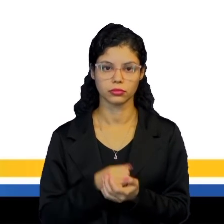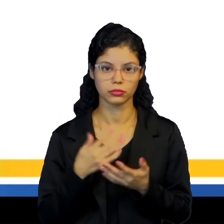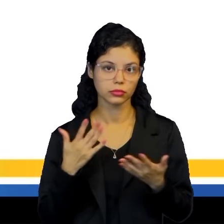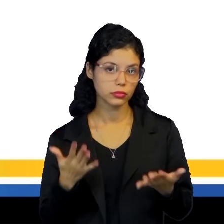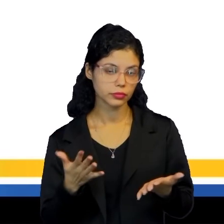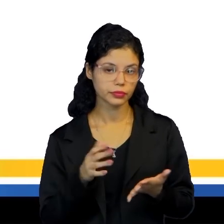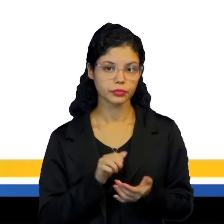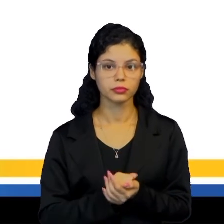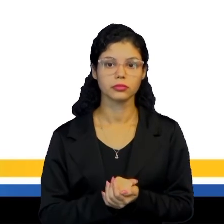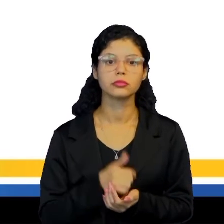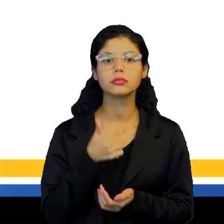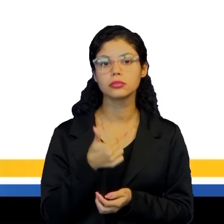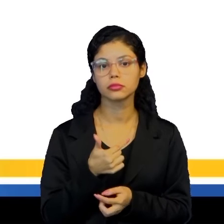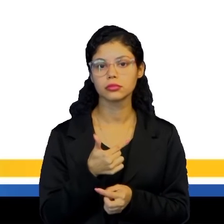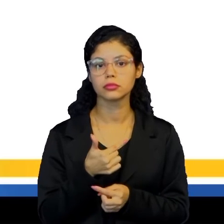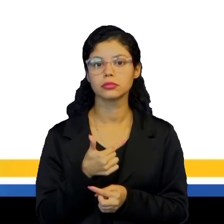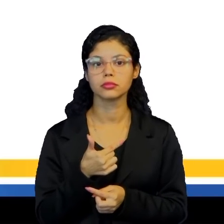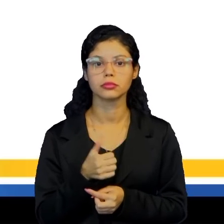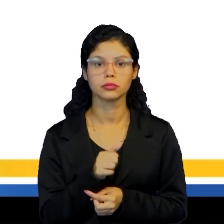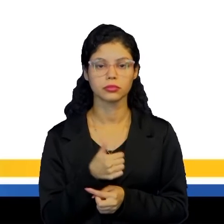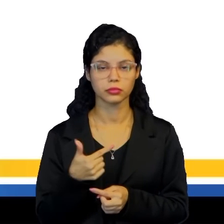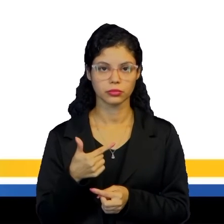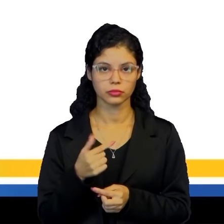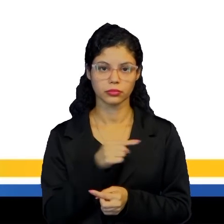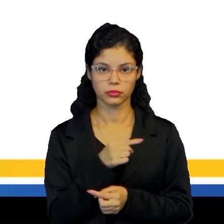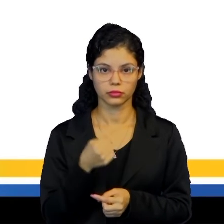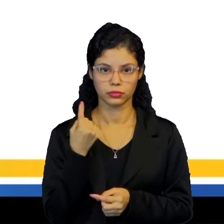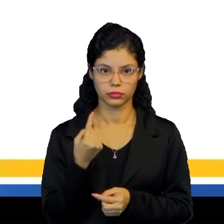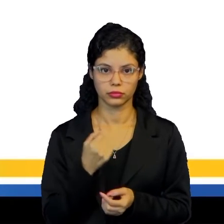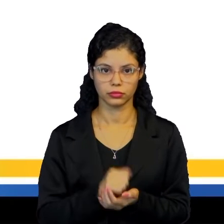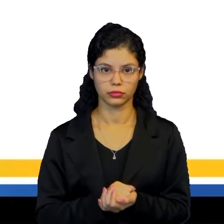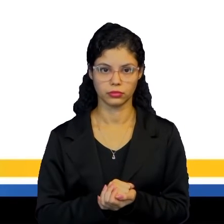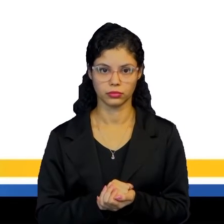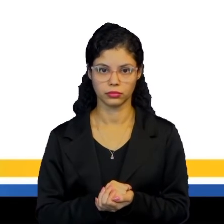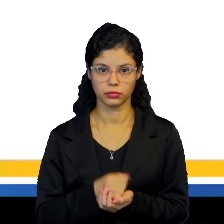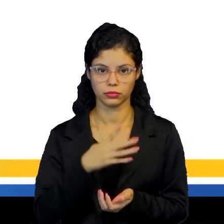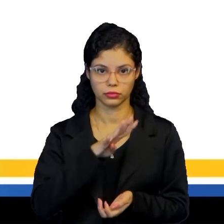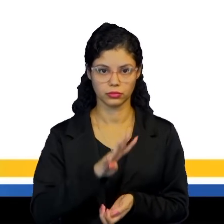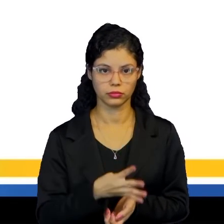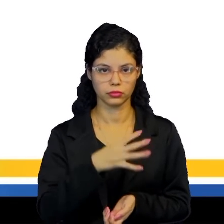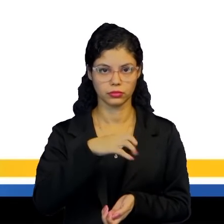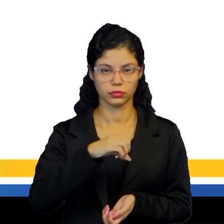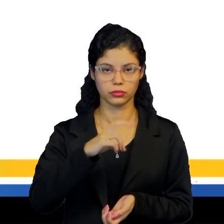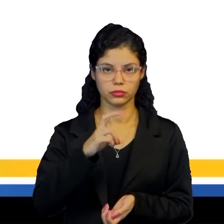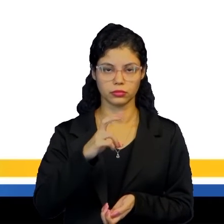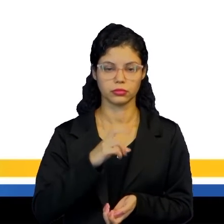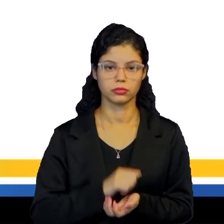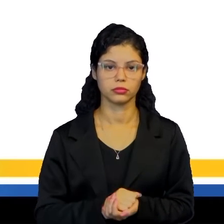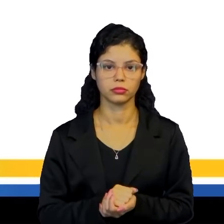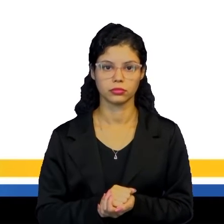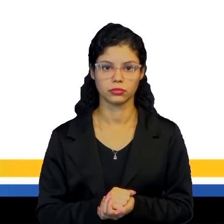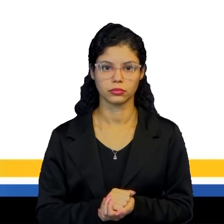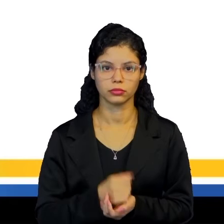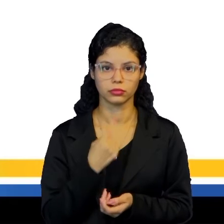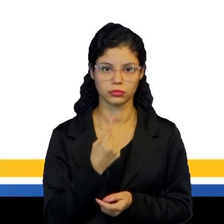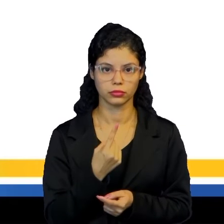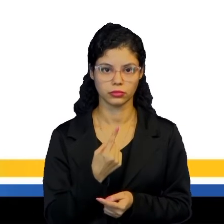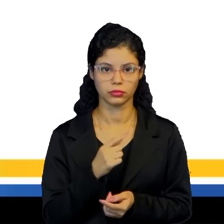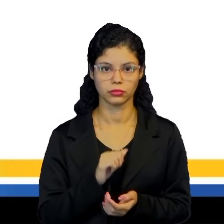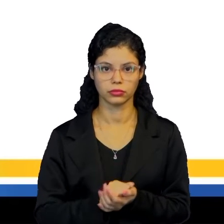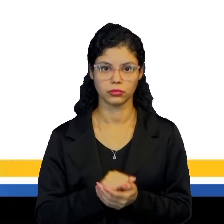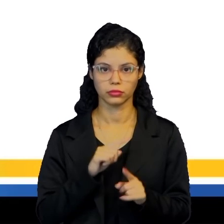Então, 2 elevado a 12 menos 1 vai dar 4.095. E 1 vezes